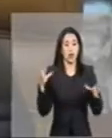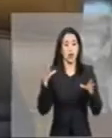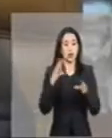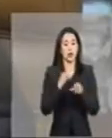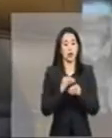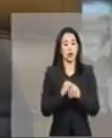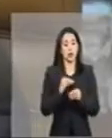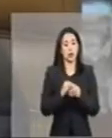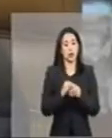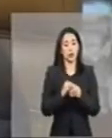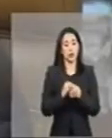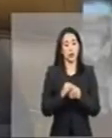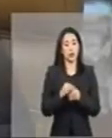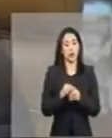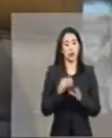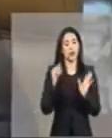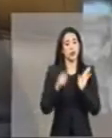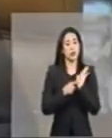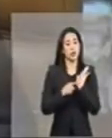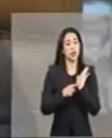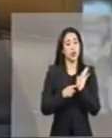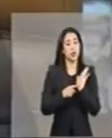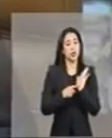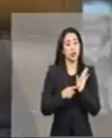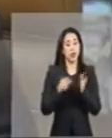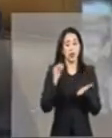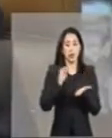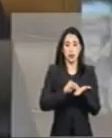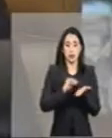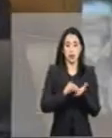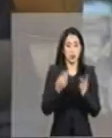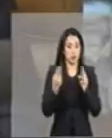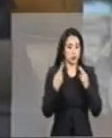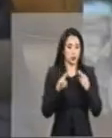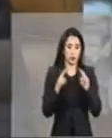da improcedência da reclamação.